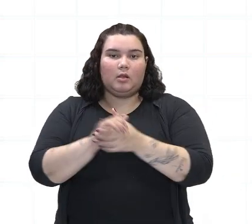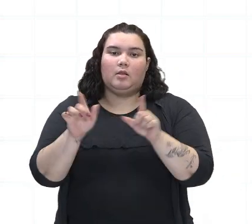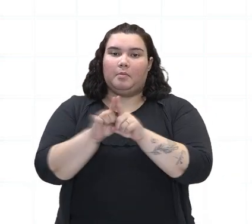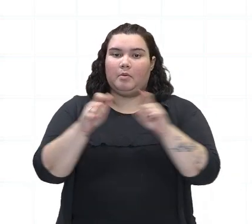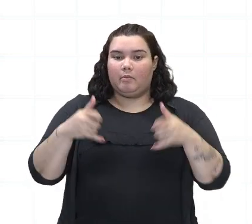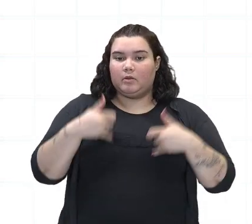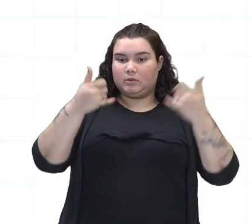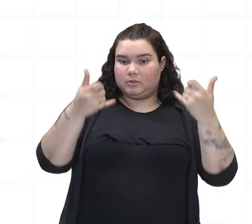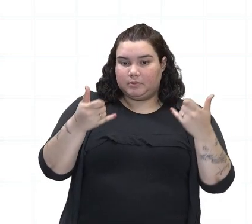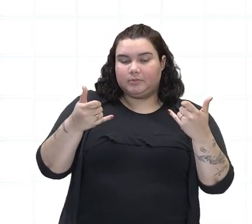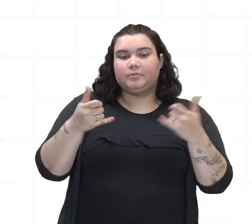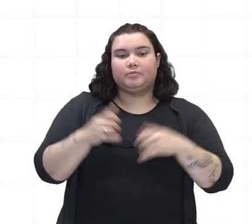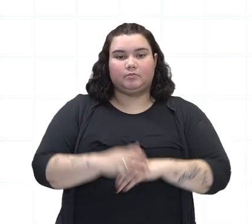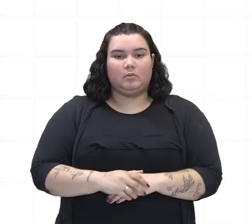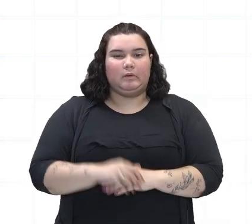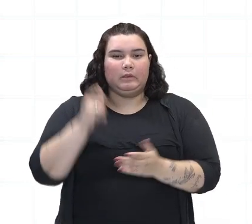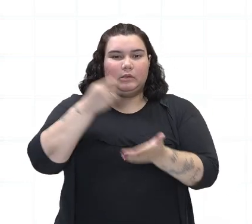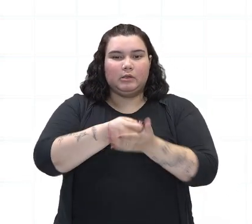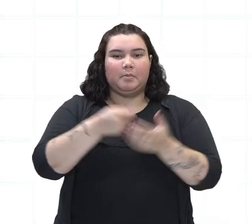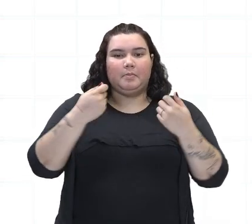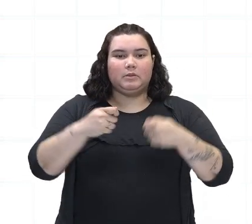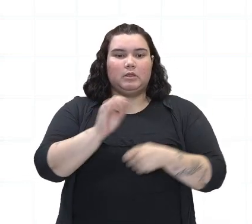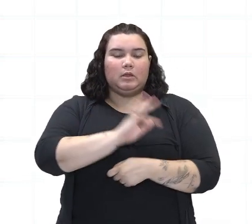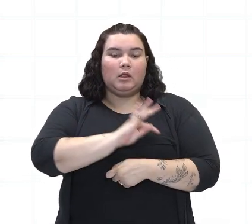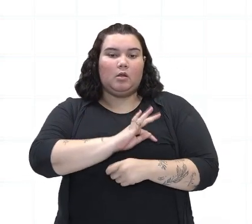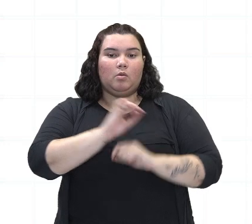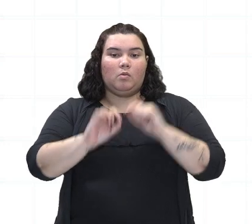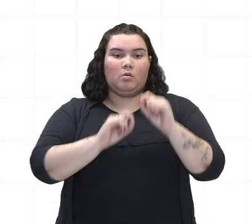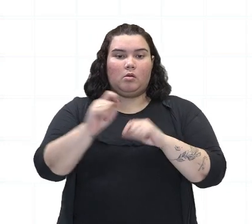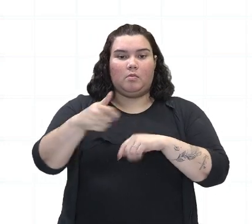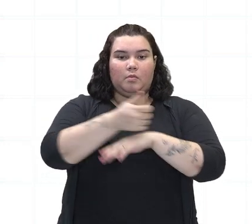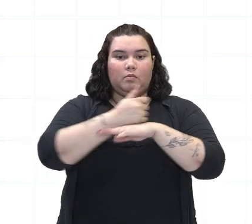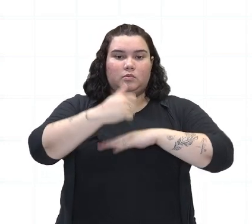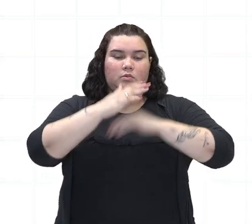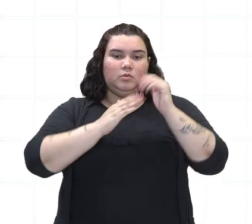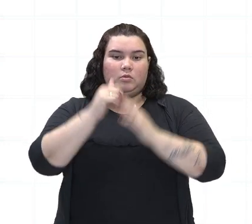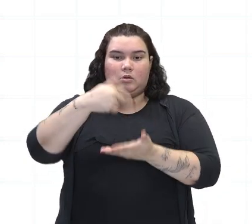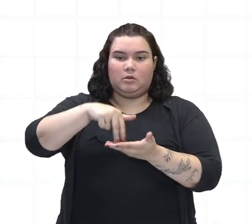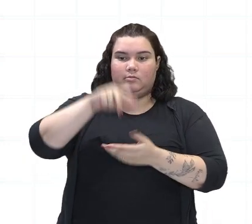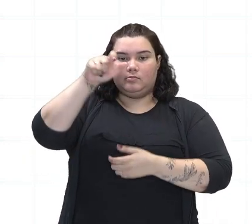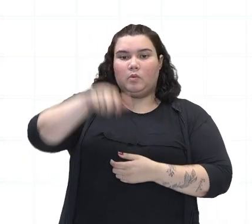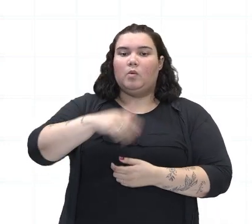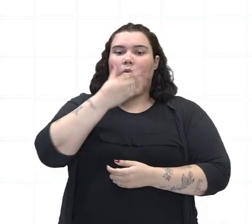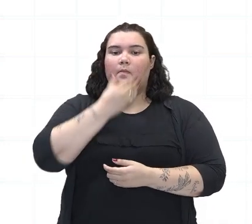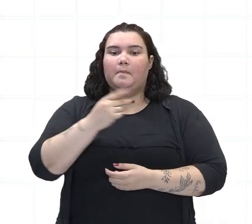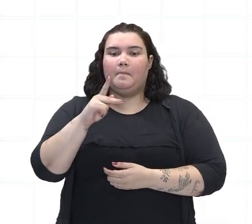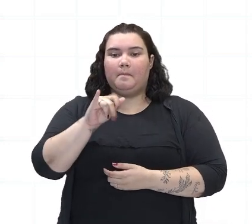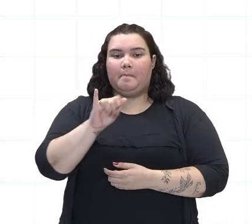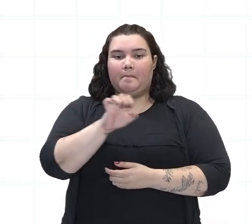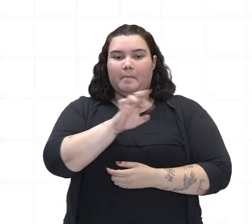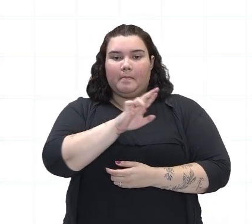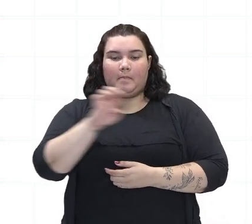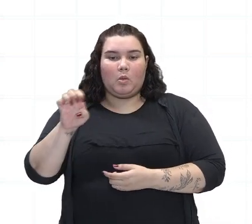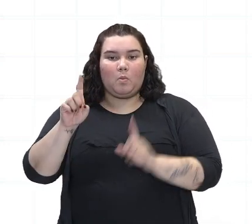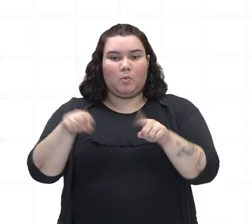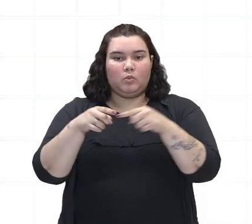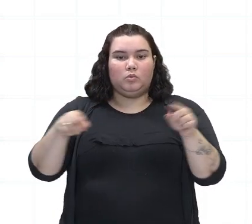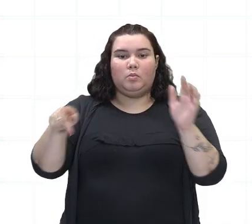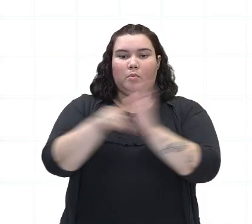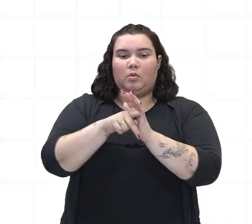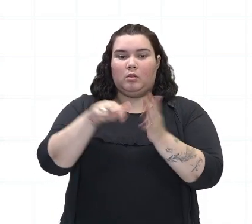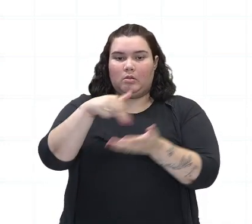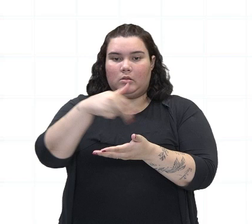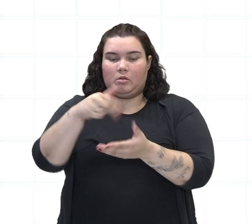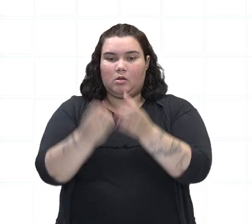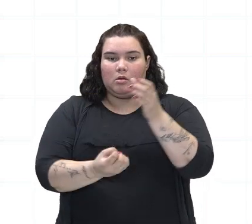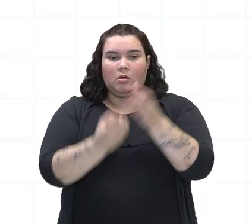aniversário. A exigência de uma técnica refinada para um profissional de dança fez com que Pierre Beauchamp, músico e coreógrafo da Académie Royale de